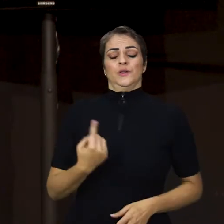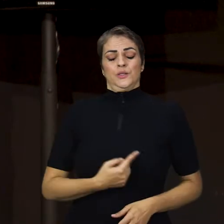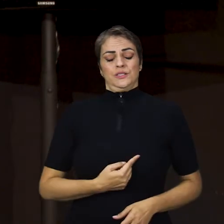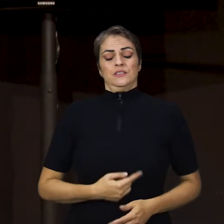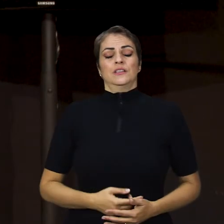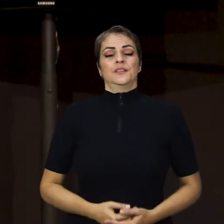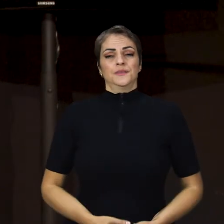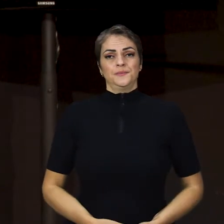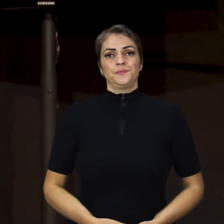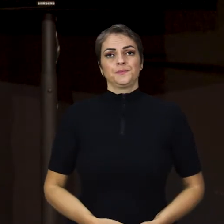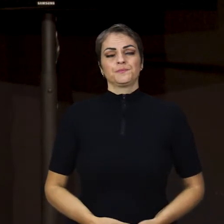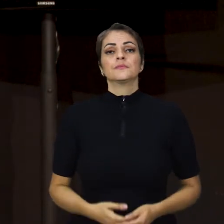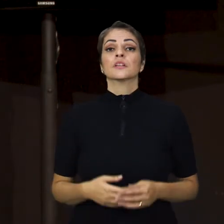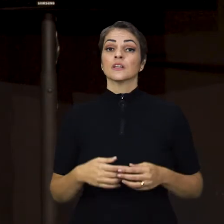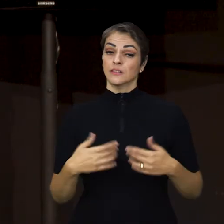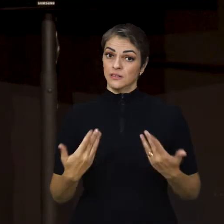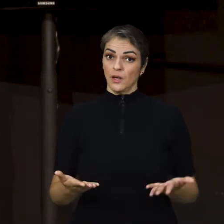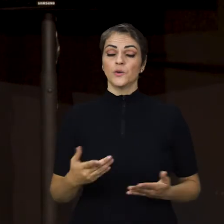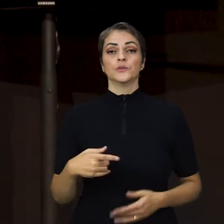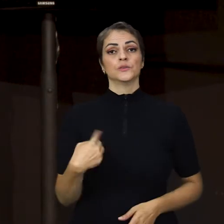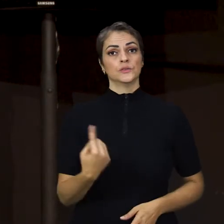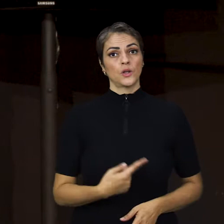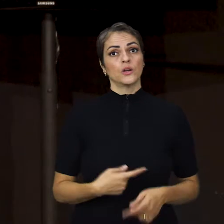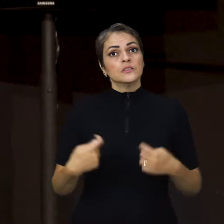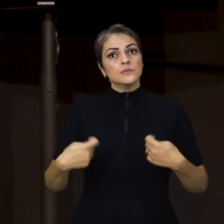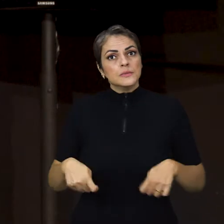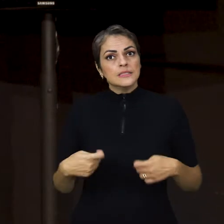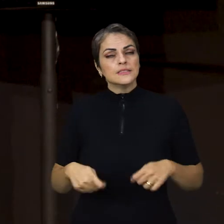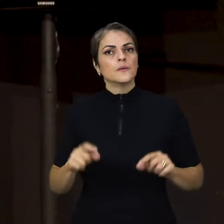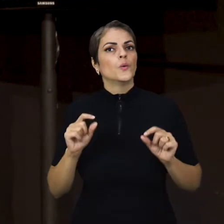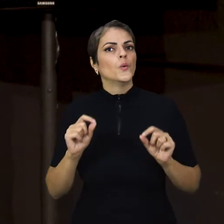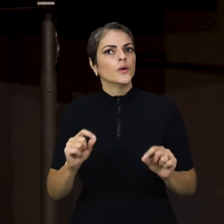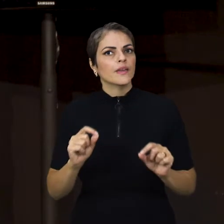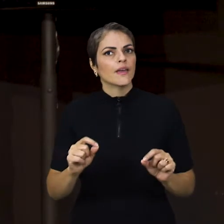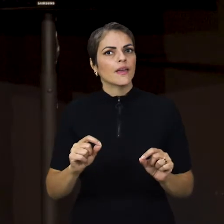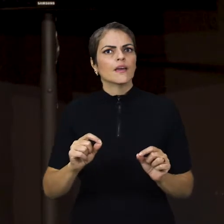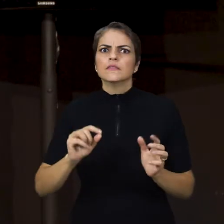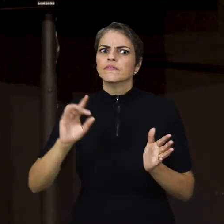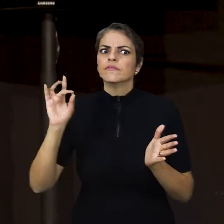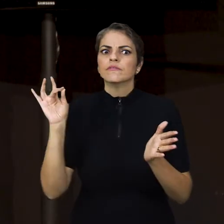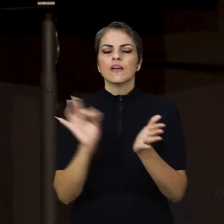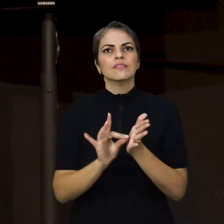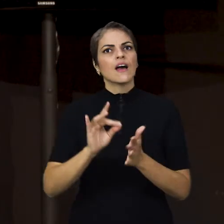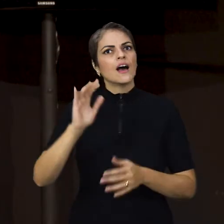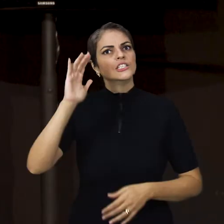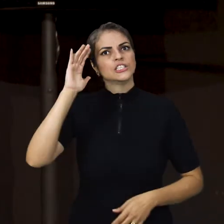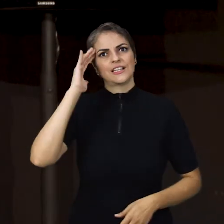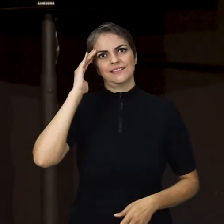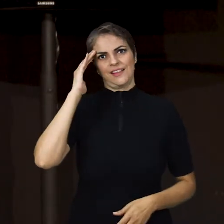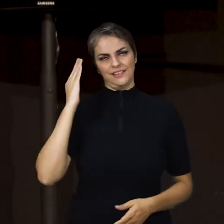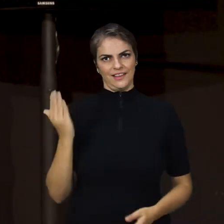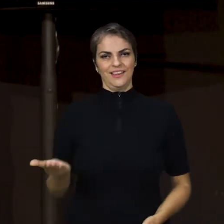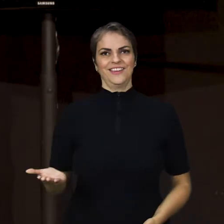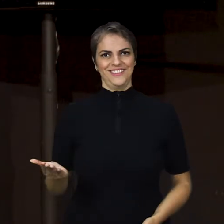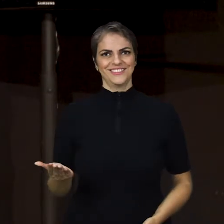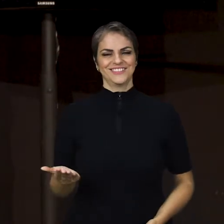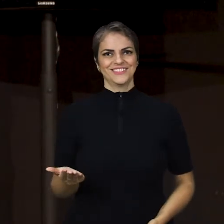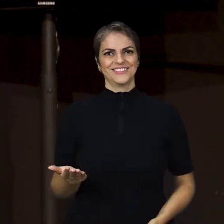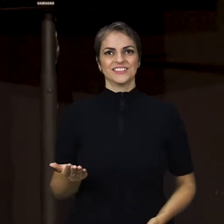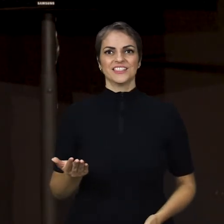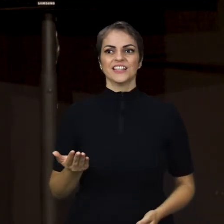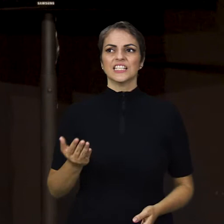nós precisamos, na verdade, entender que essas interpretações